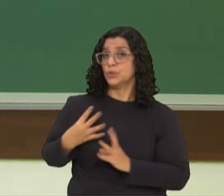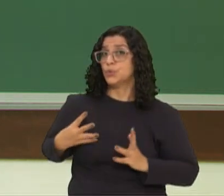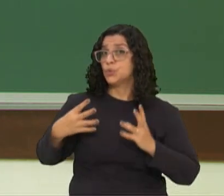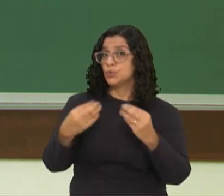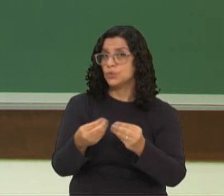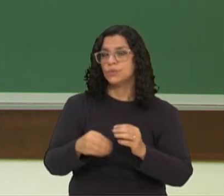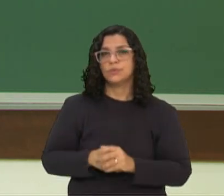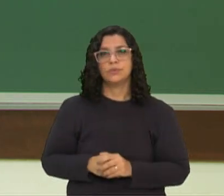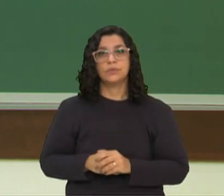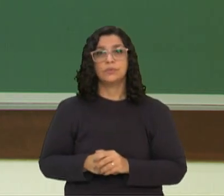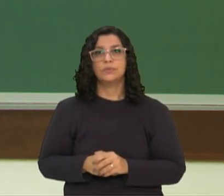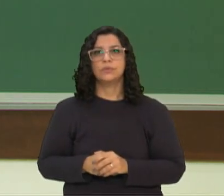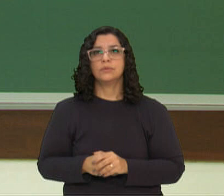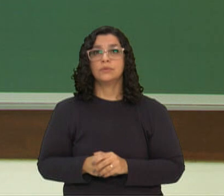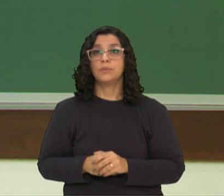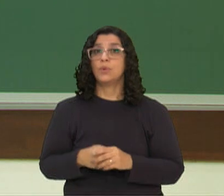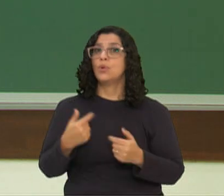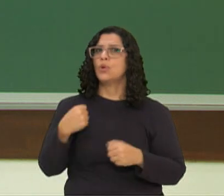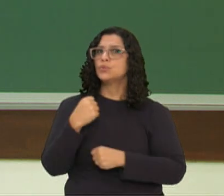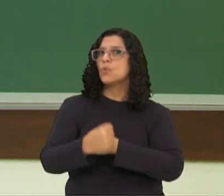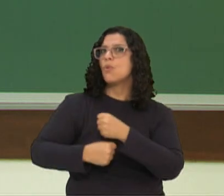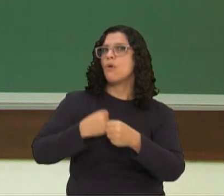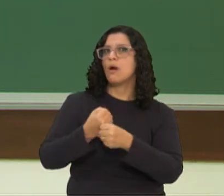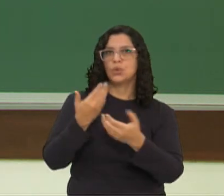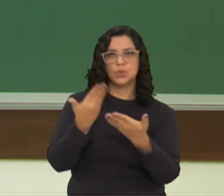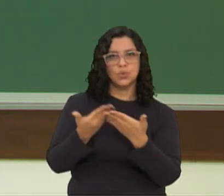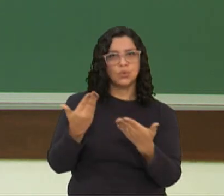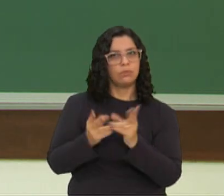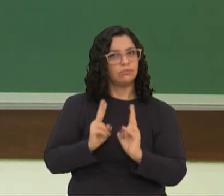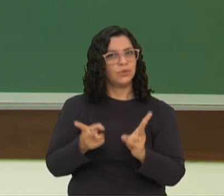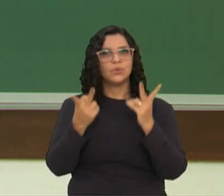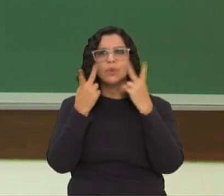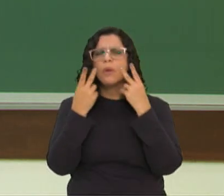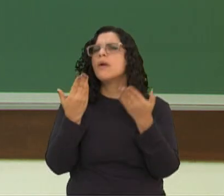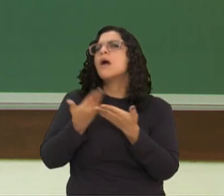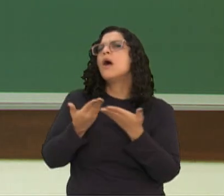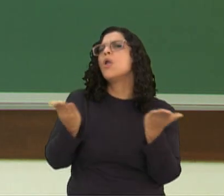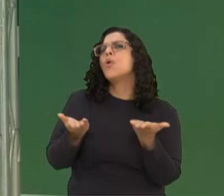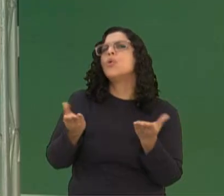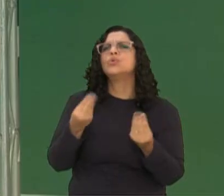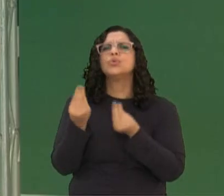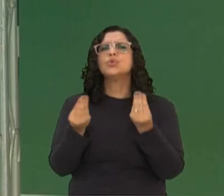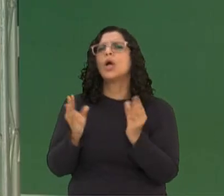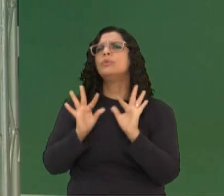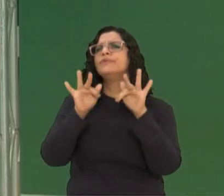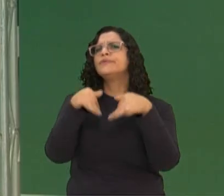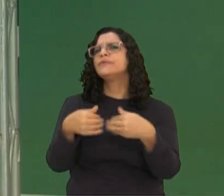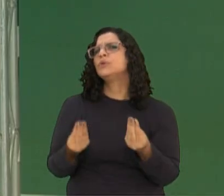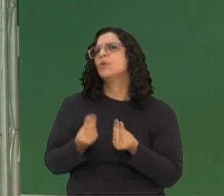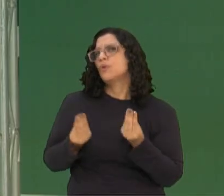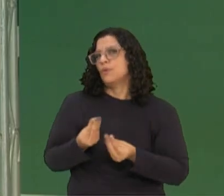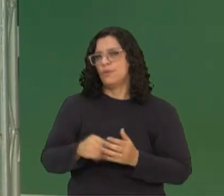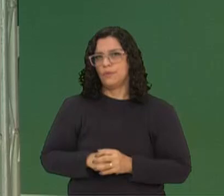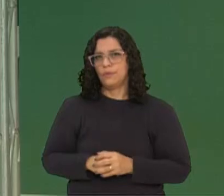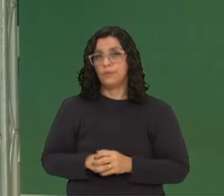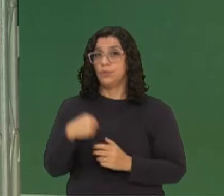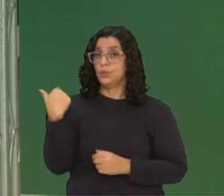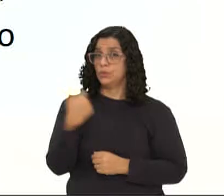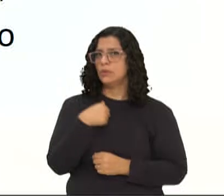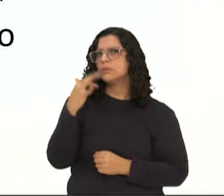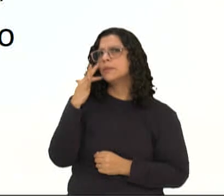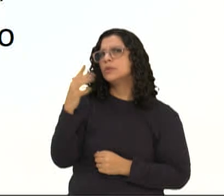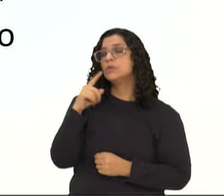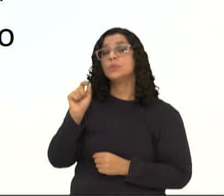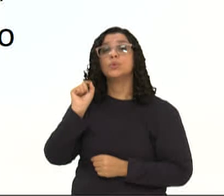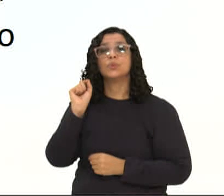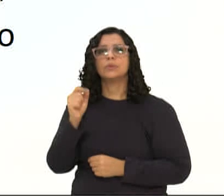todos para o andamento do nosso ano letivo. Mas e a aula de hoje? Como que a gente conclui essa aula de hoje? A gente conclui ela